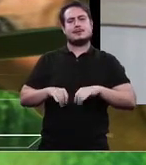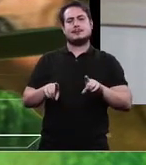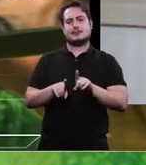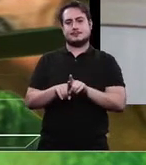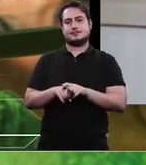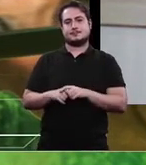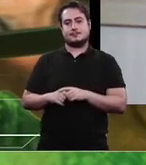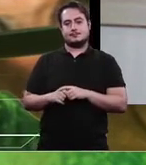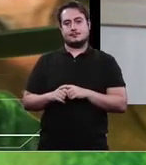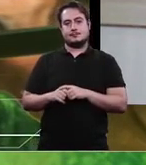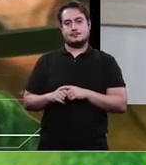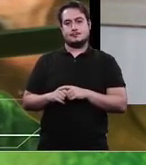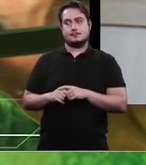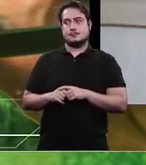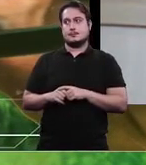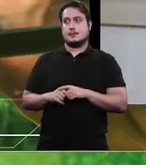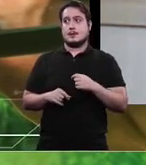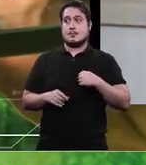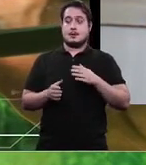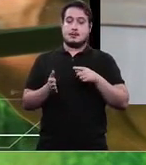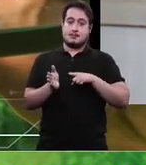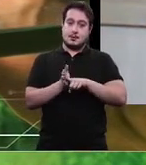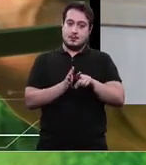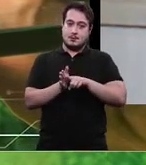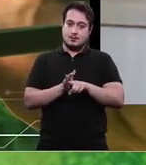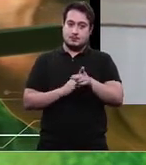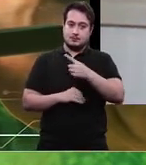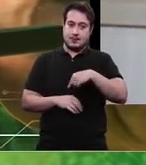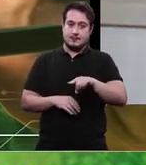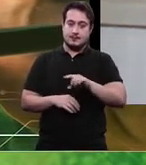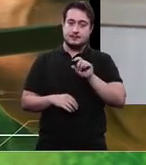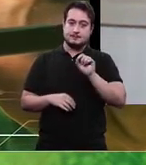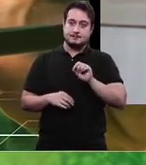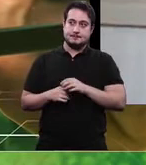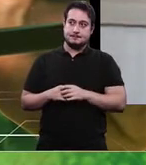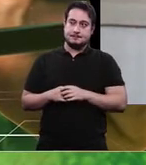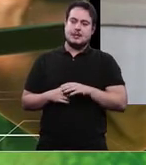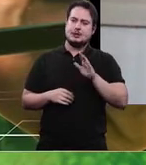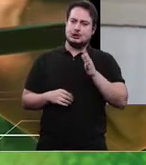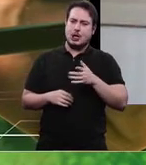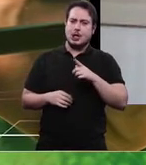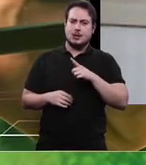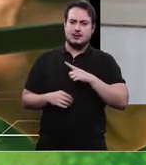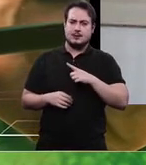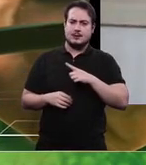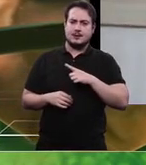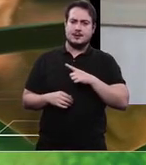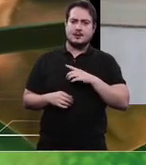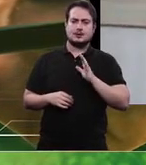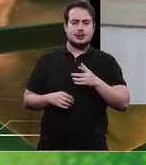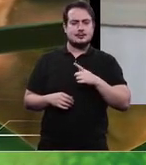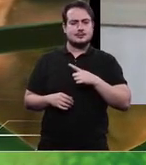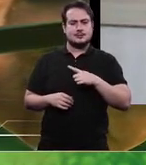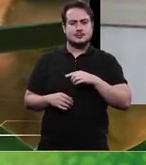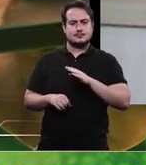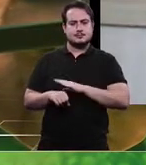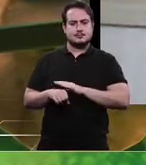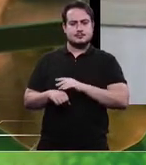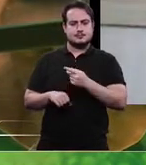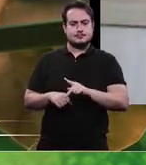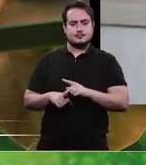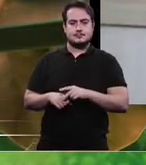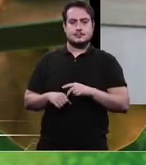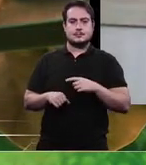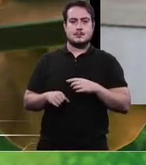ataques. A minha pergunta para você, já existe, né? Já temos aí